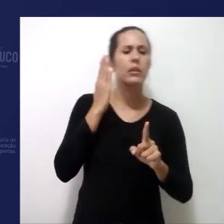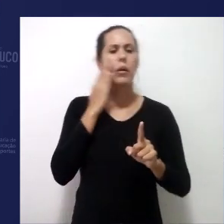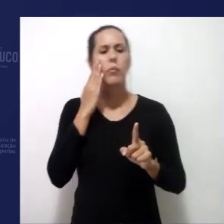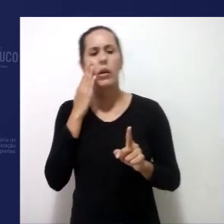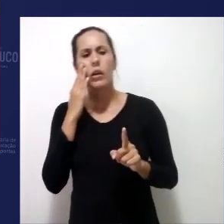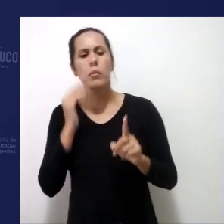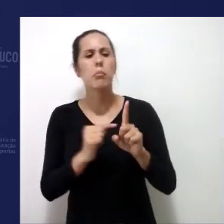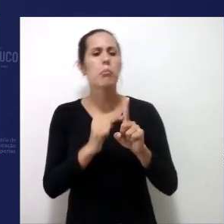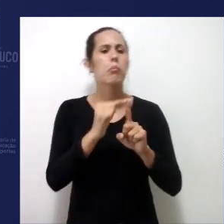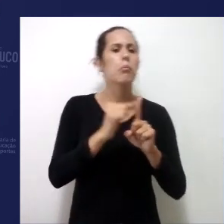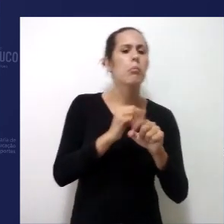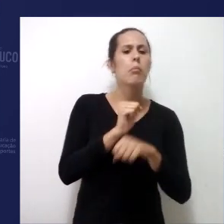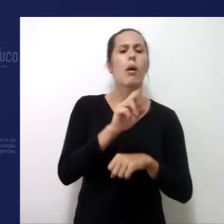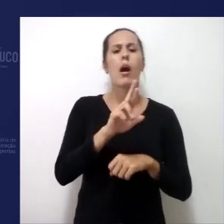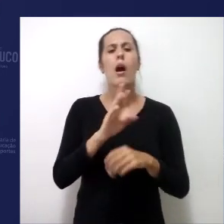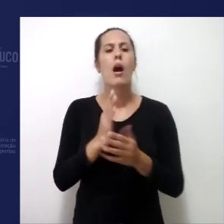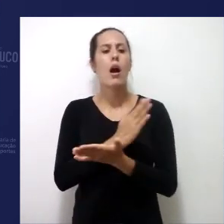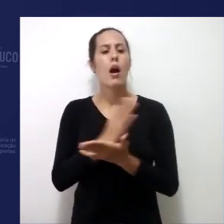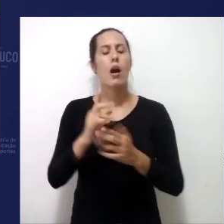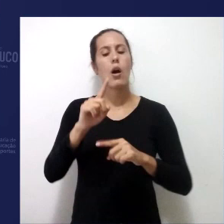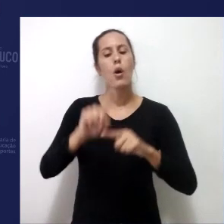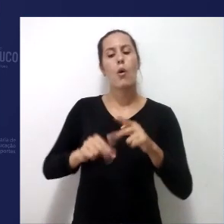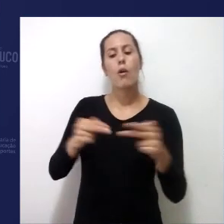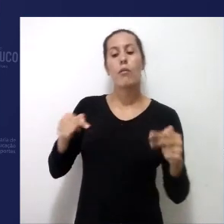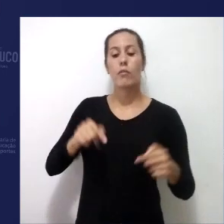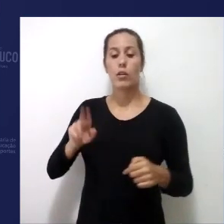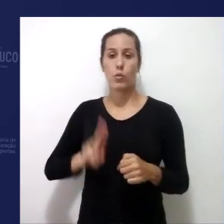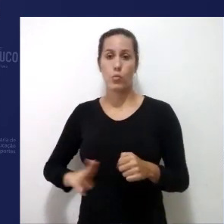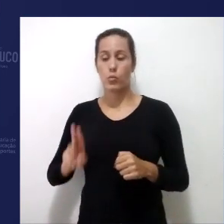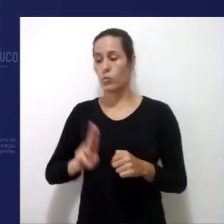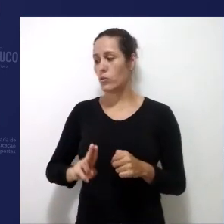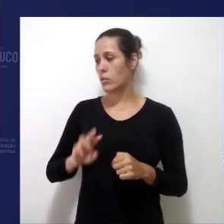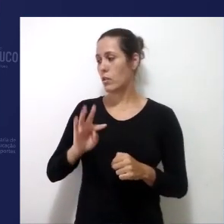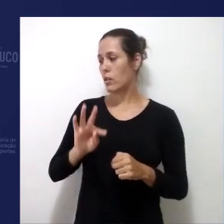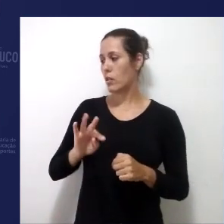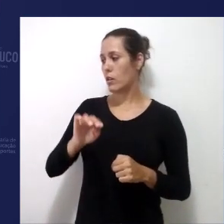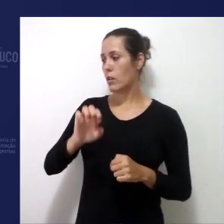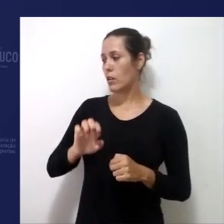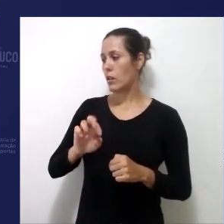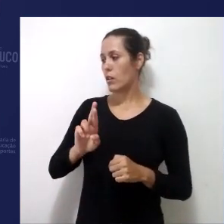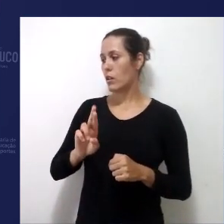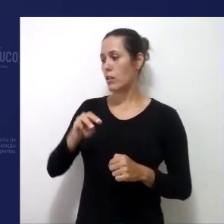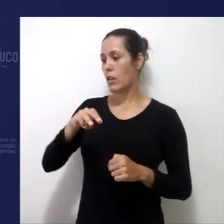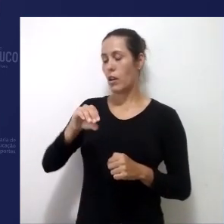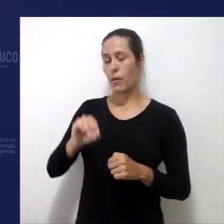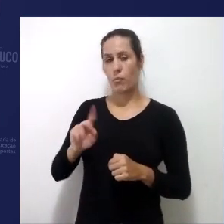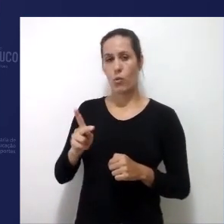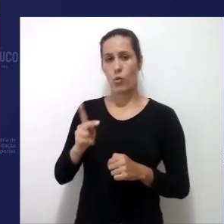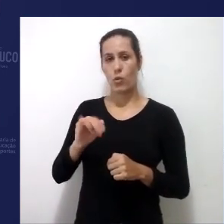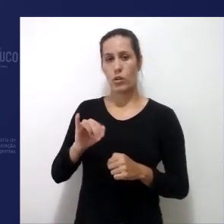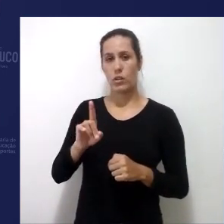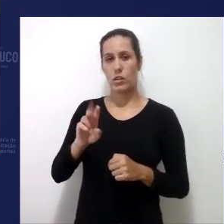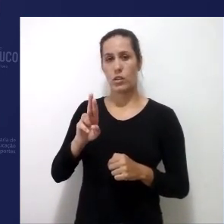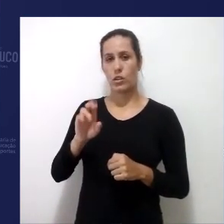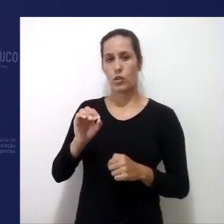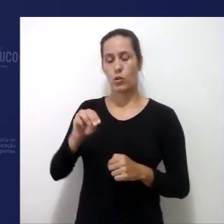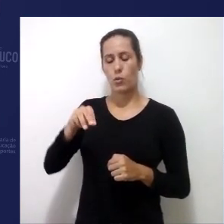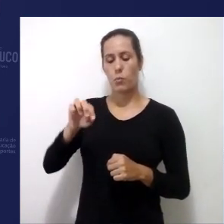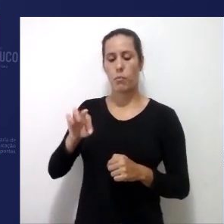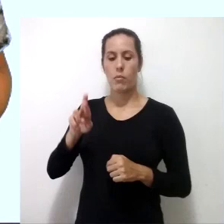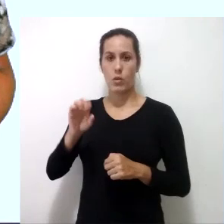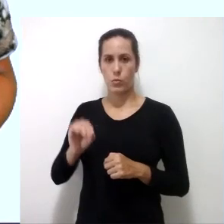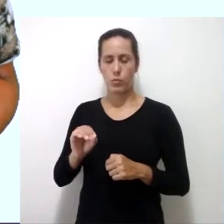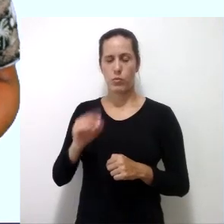umidade relativa do ar, ou a umidade do ar, né, a gente utiliza um instrumento que é chamado de termohigrômetro.